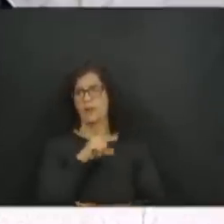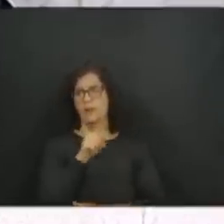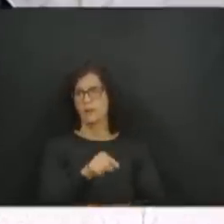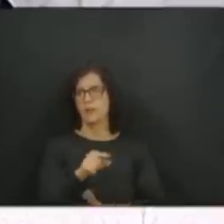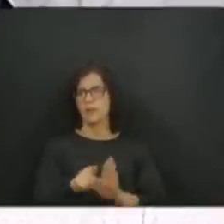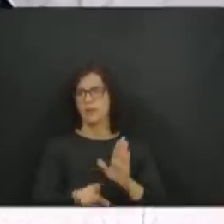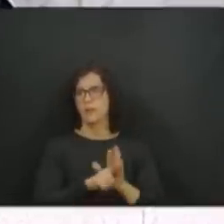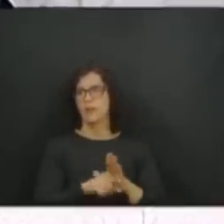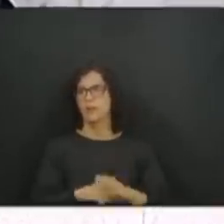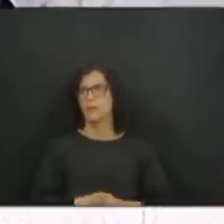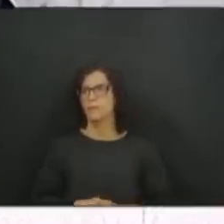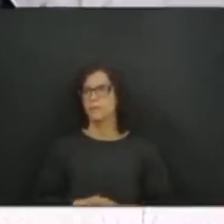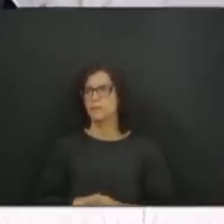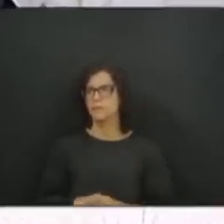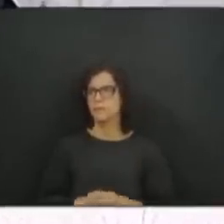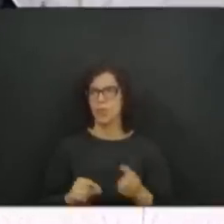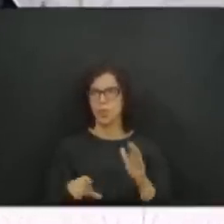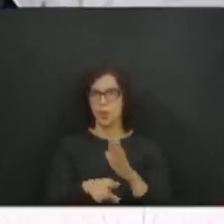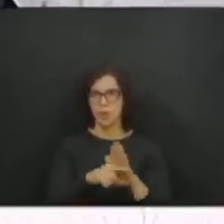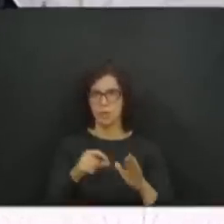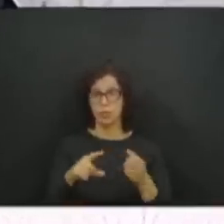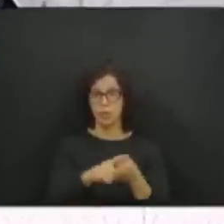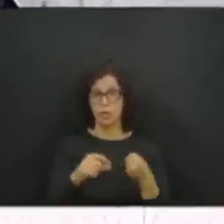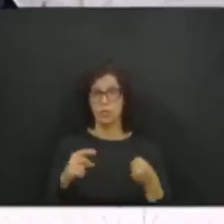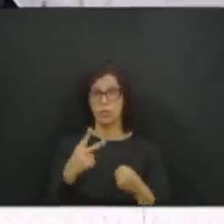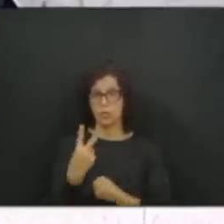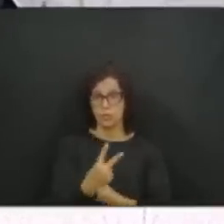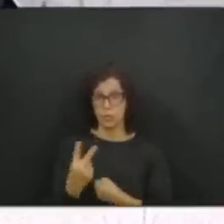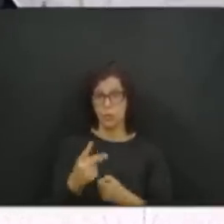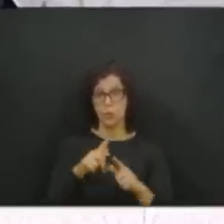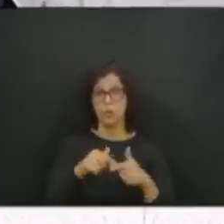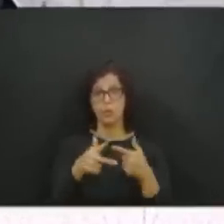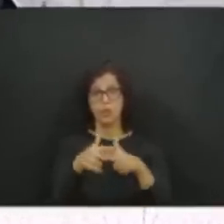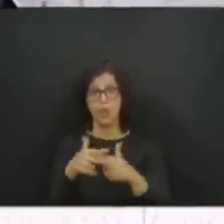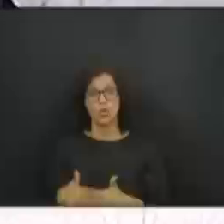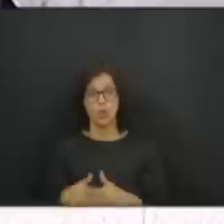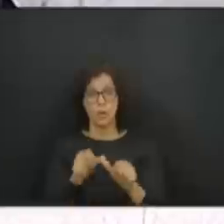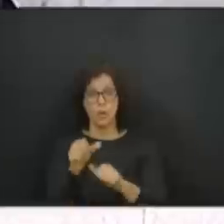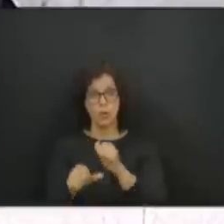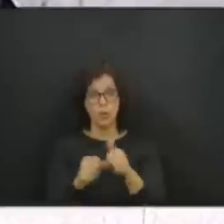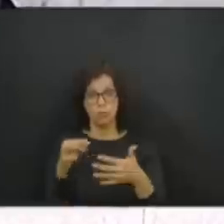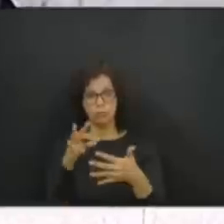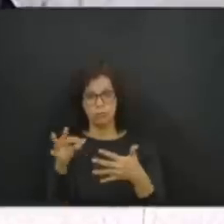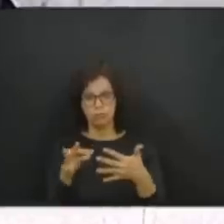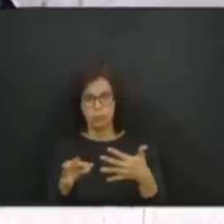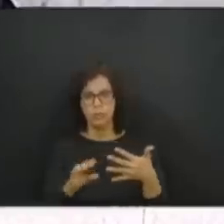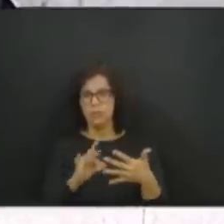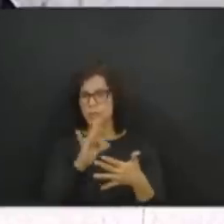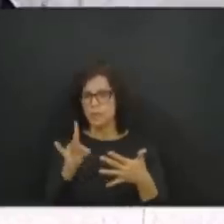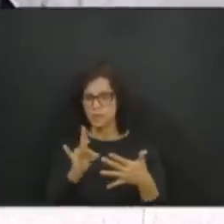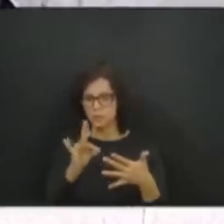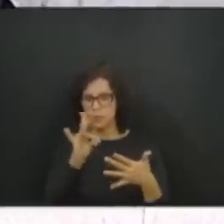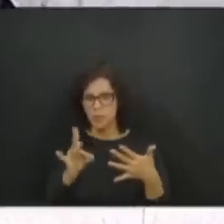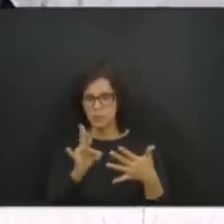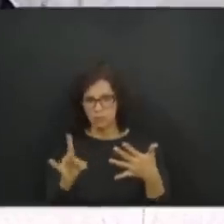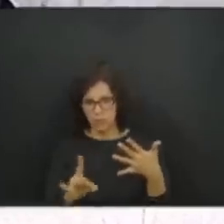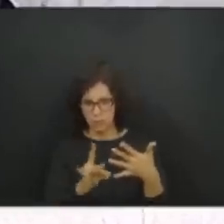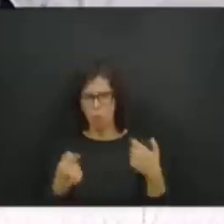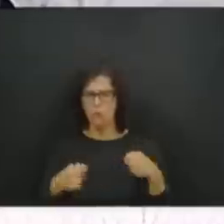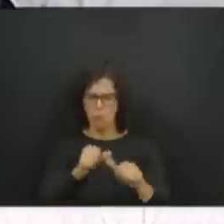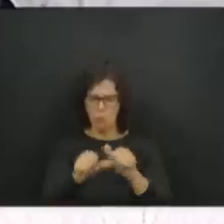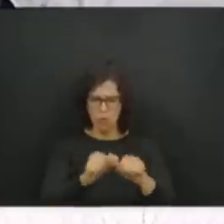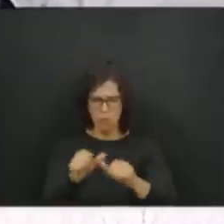da Lei no artigo 2º então por isso essas alterações são alterações pontuais necessárias